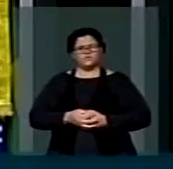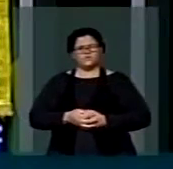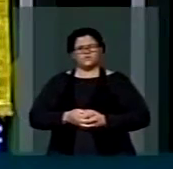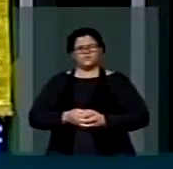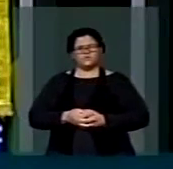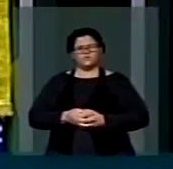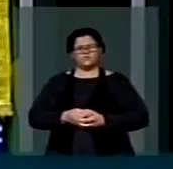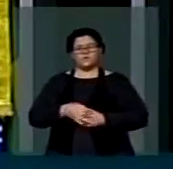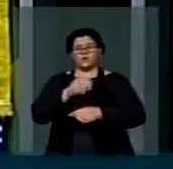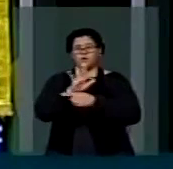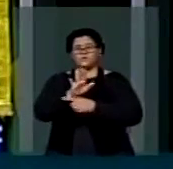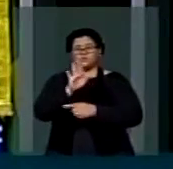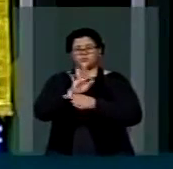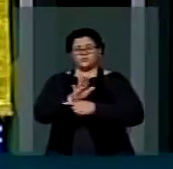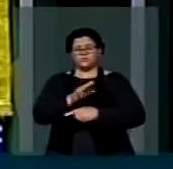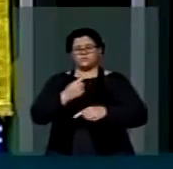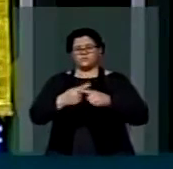que